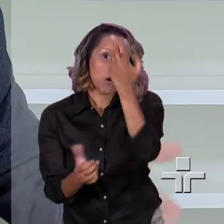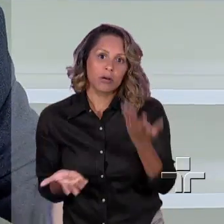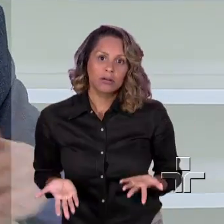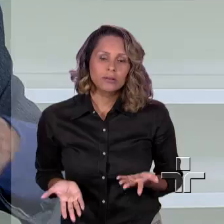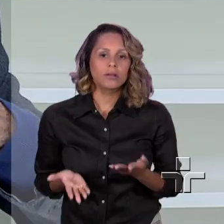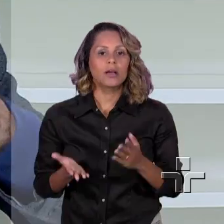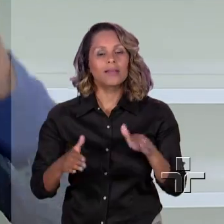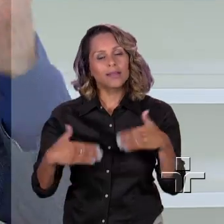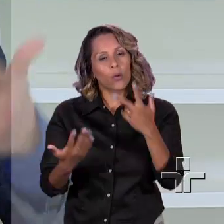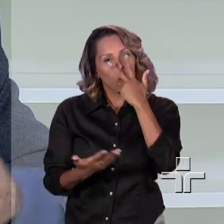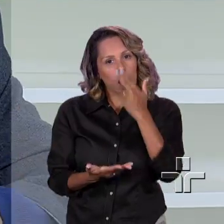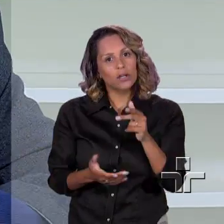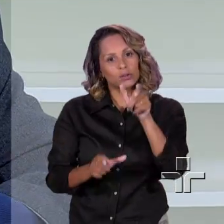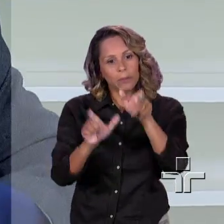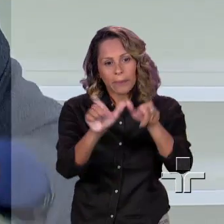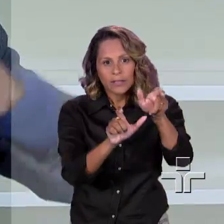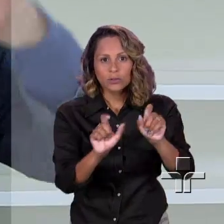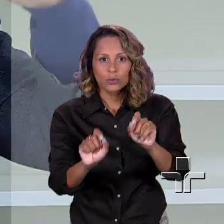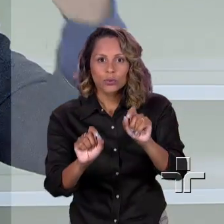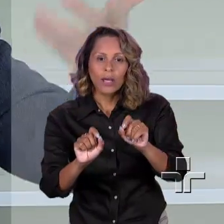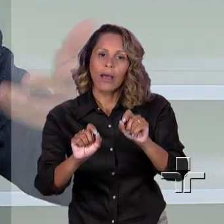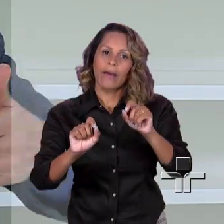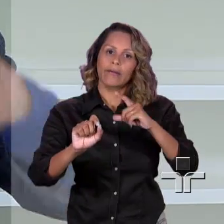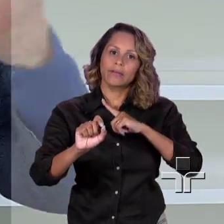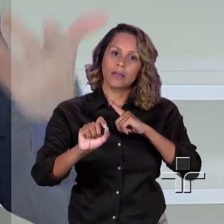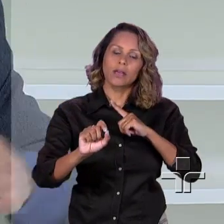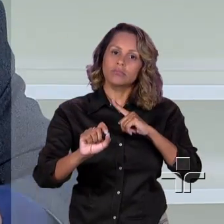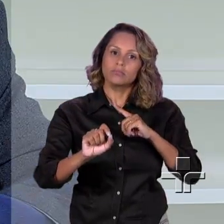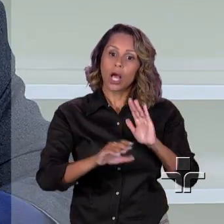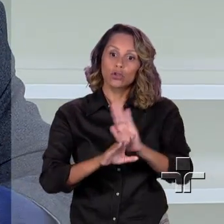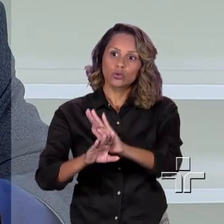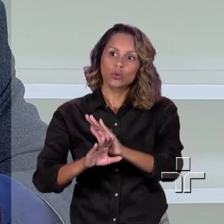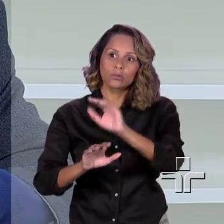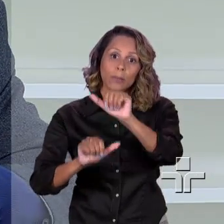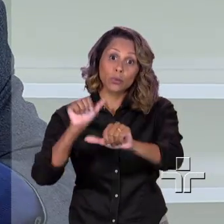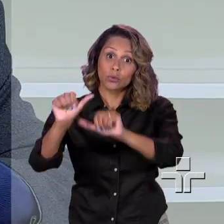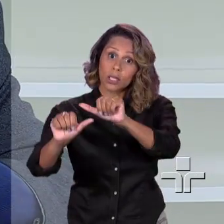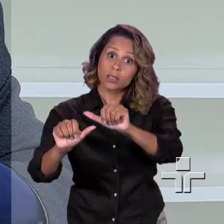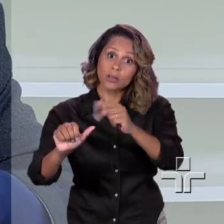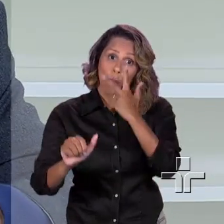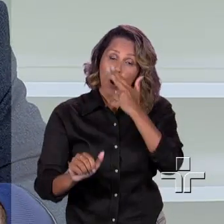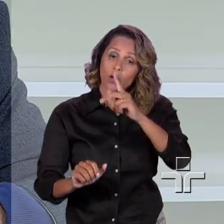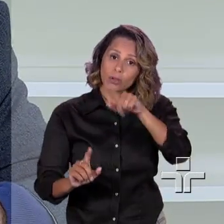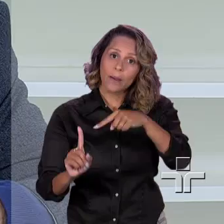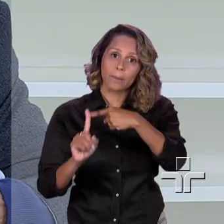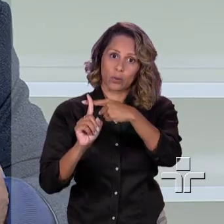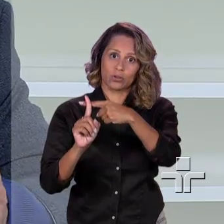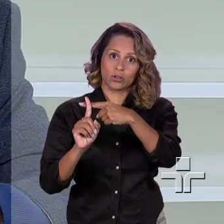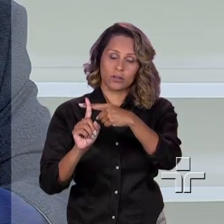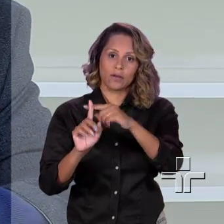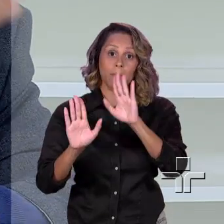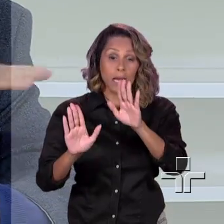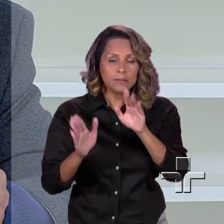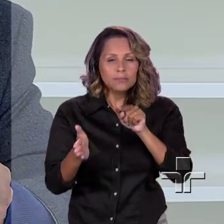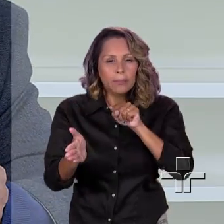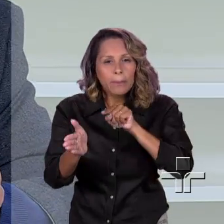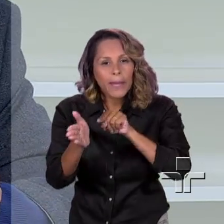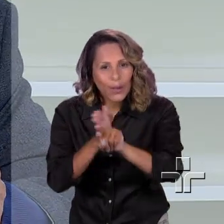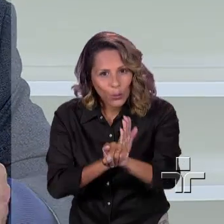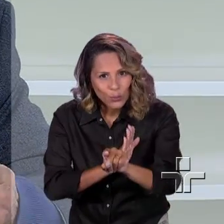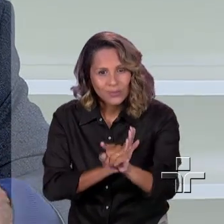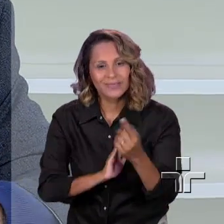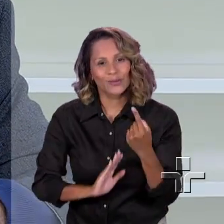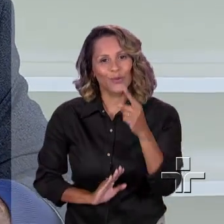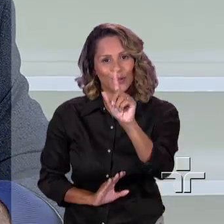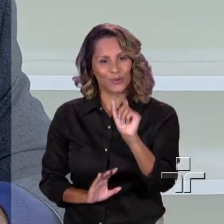com sua formulação, para essa mudança, que eu acho positiva. Finalmente, minha pergunta que eu queria fazer,